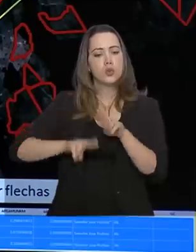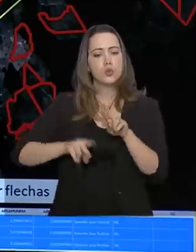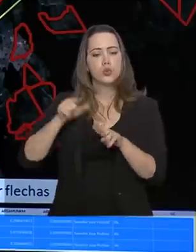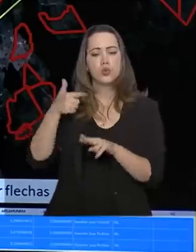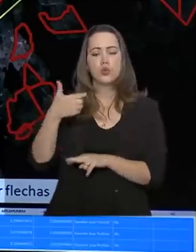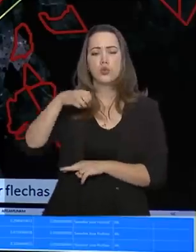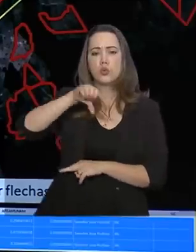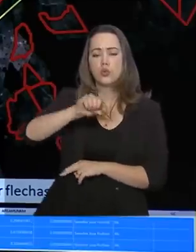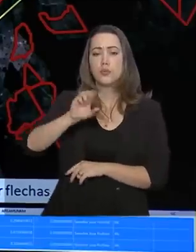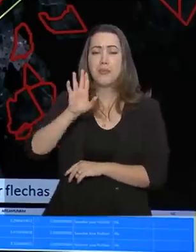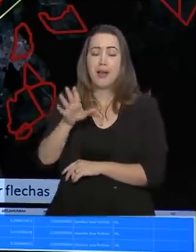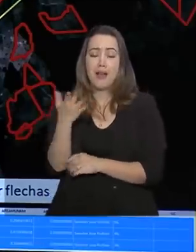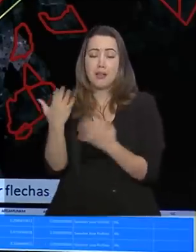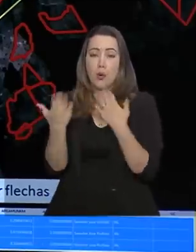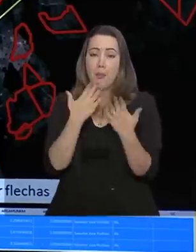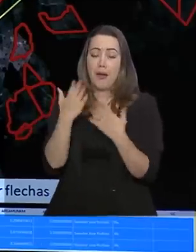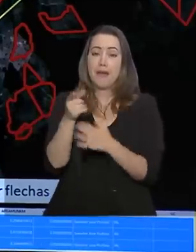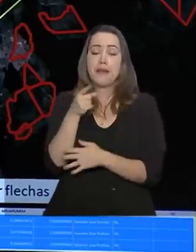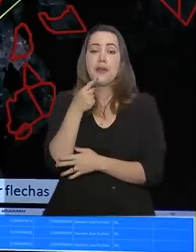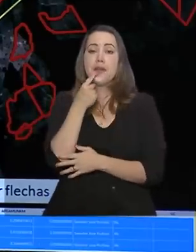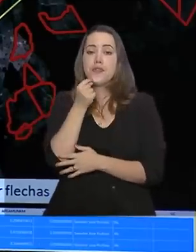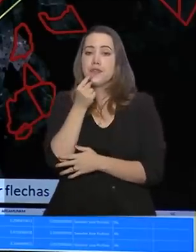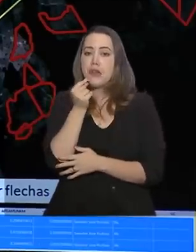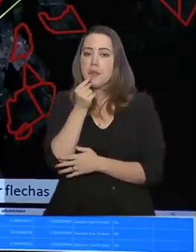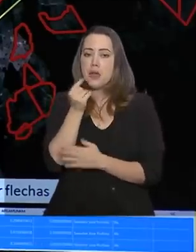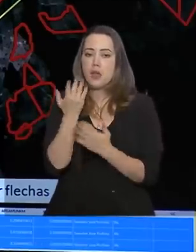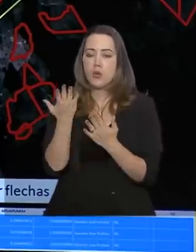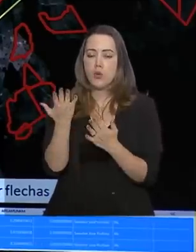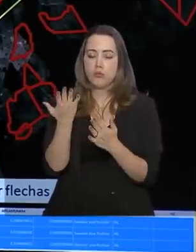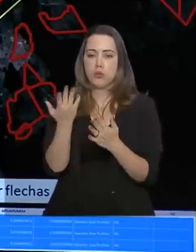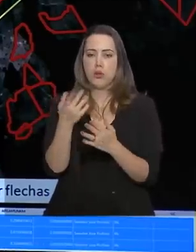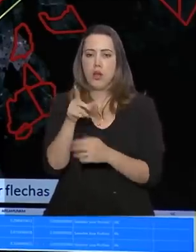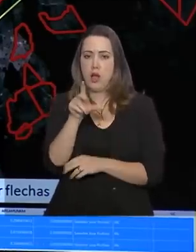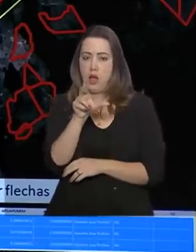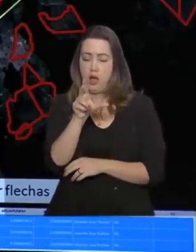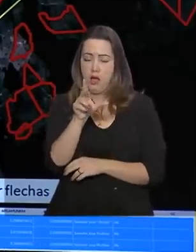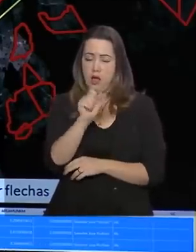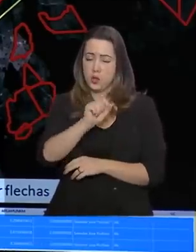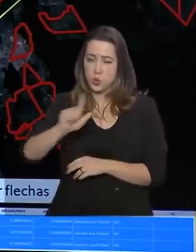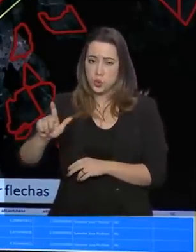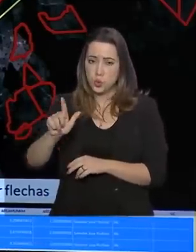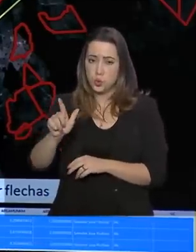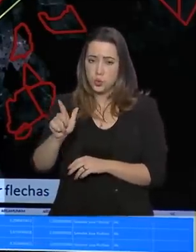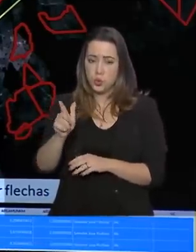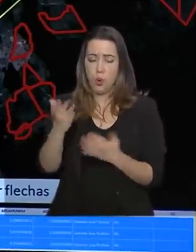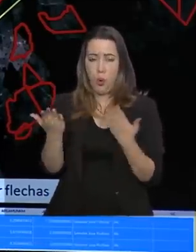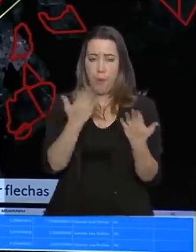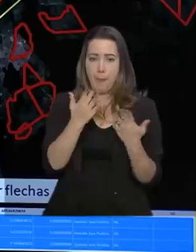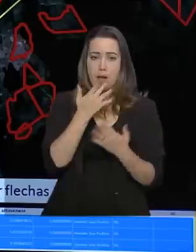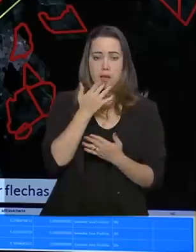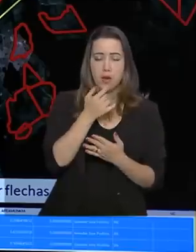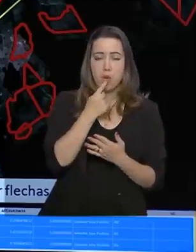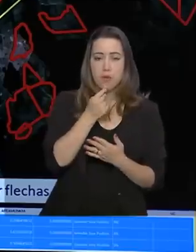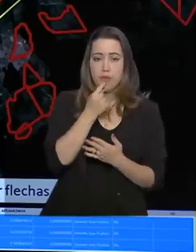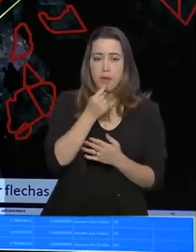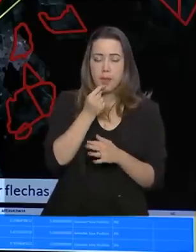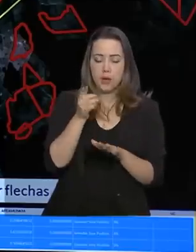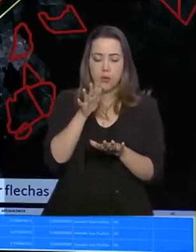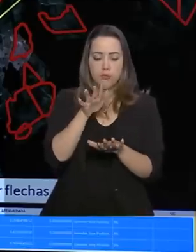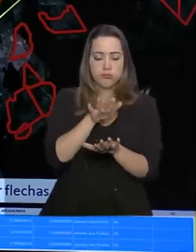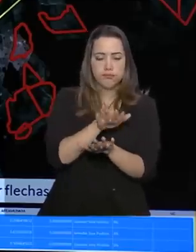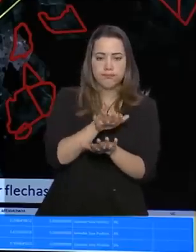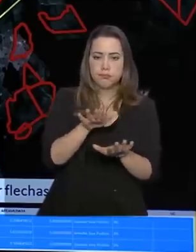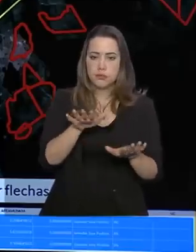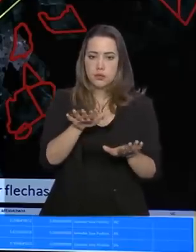que já estavam contabilizados em em cada um das tabelas aqui em cada um dos desmates dos lagartos do